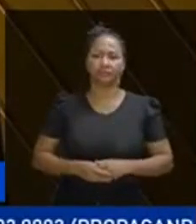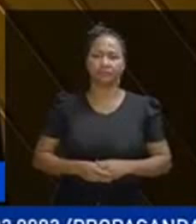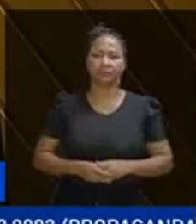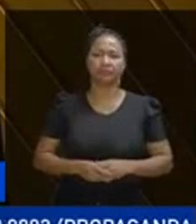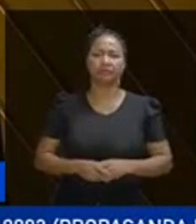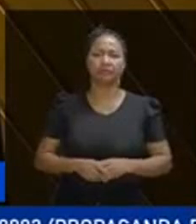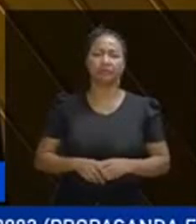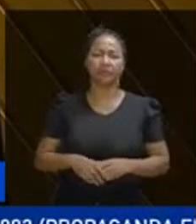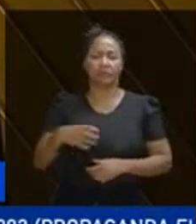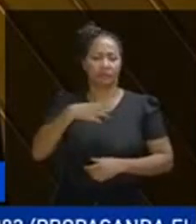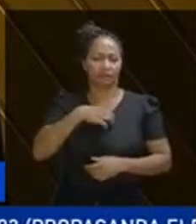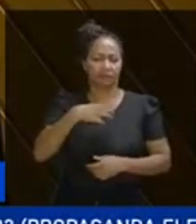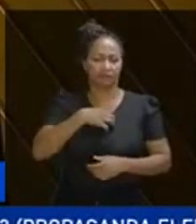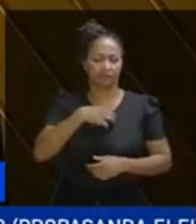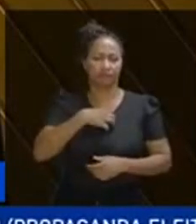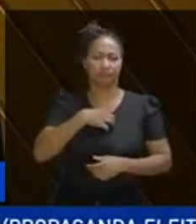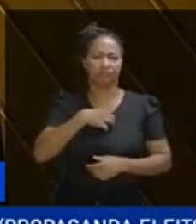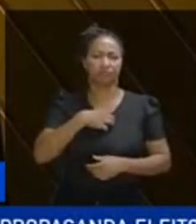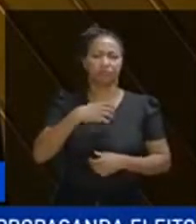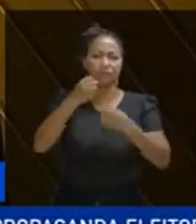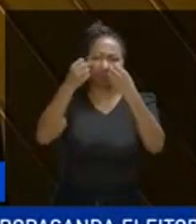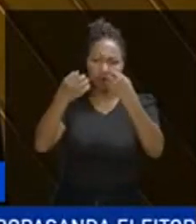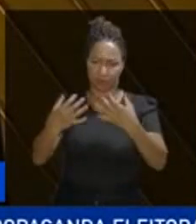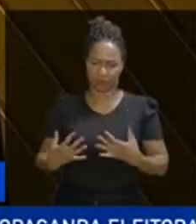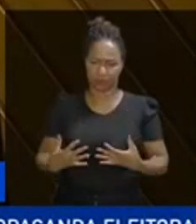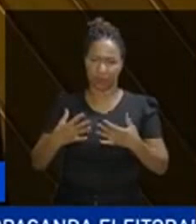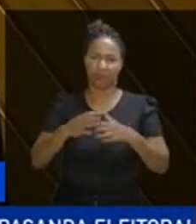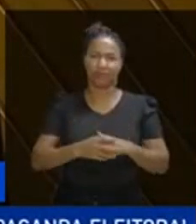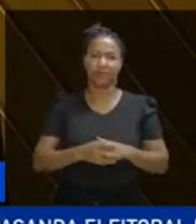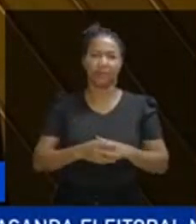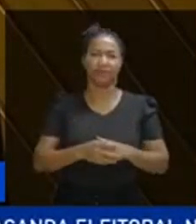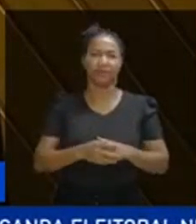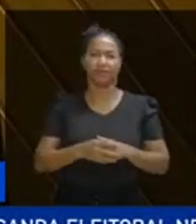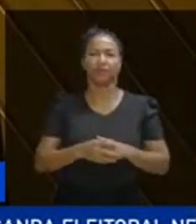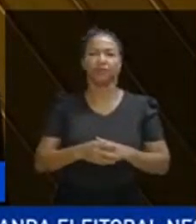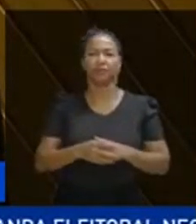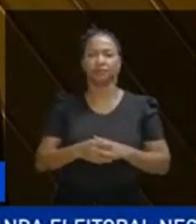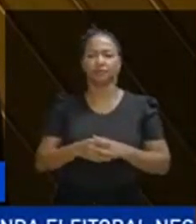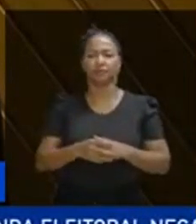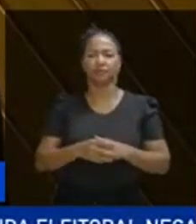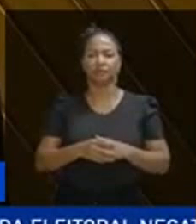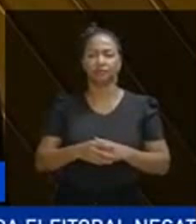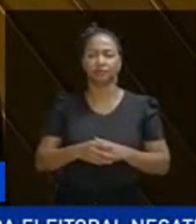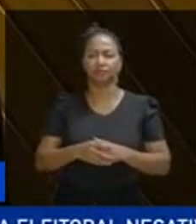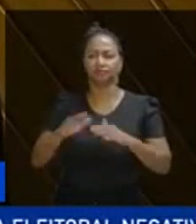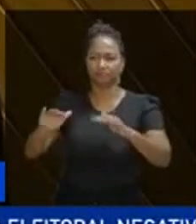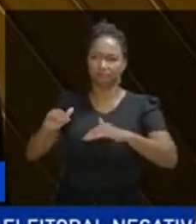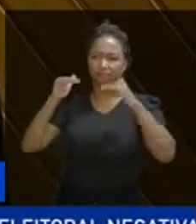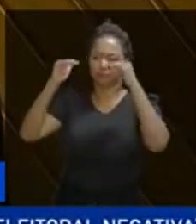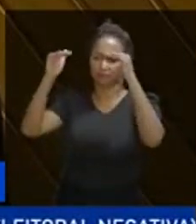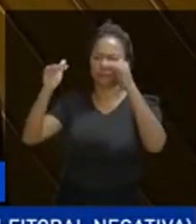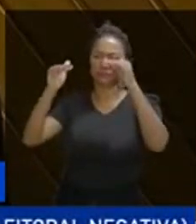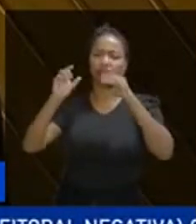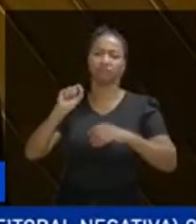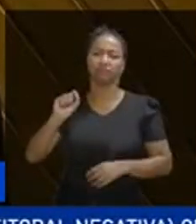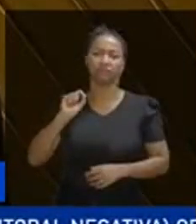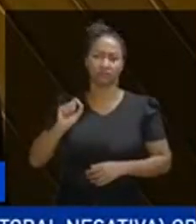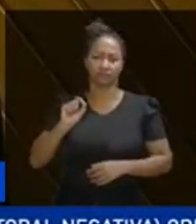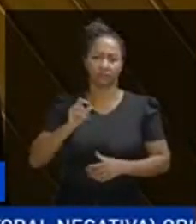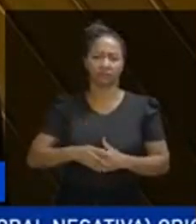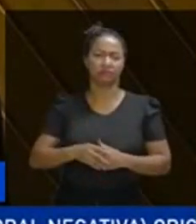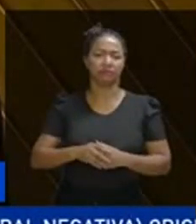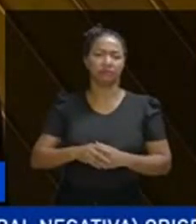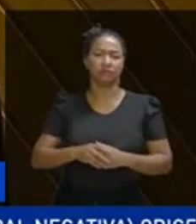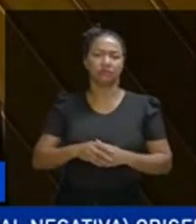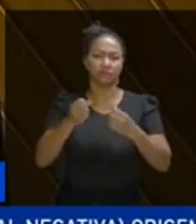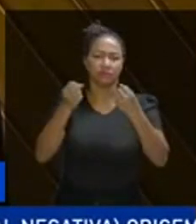Por oportuno, cito o seguinte precedente do Tribunal Superior Eleitoral, abro aspas, caso que não